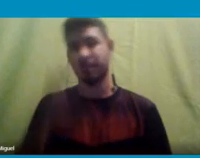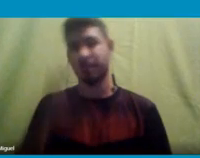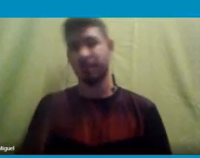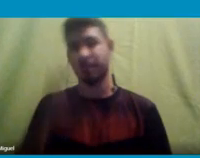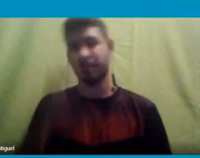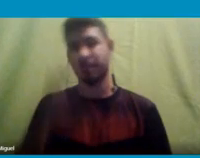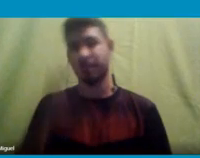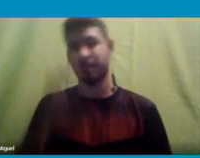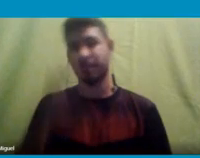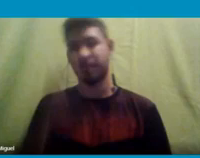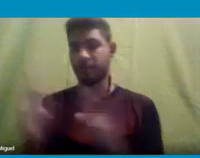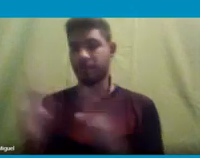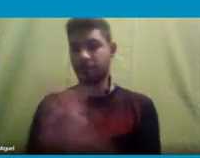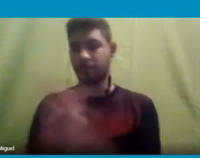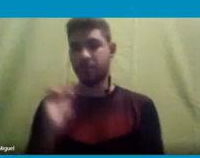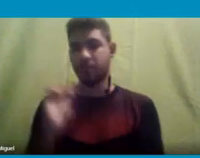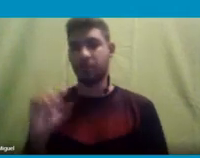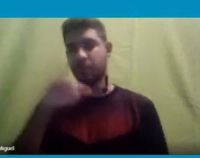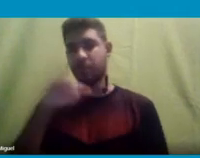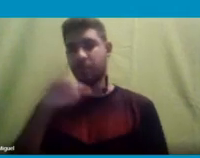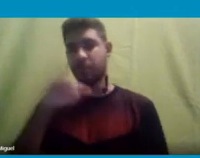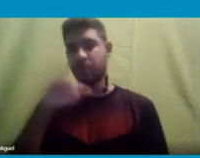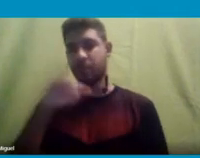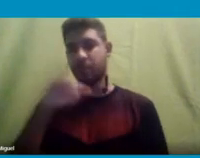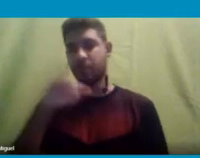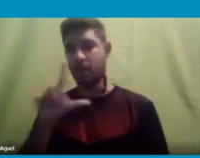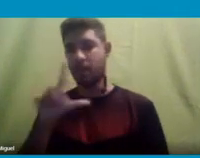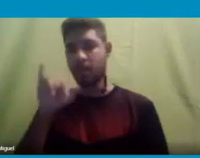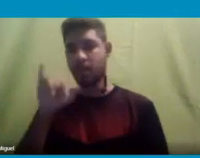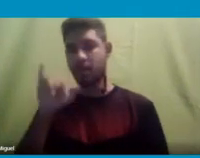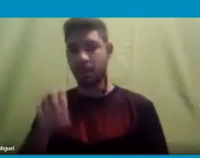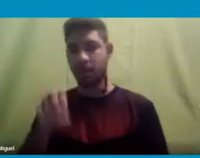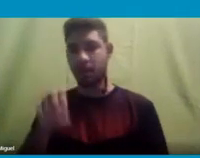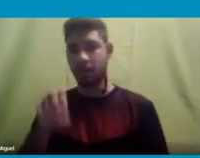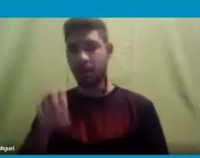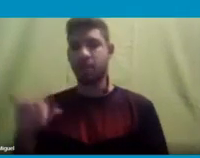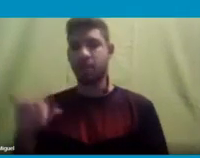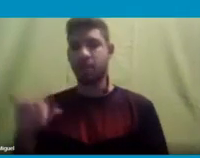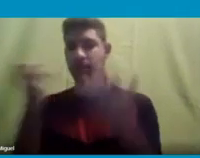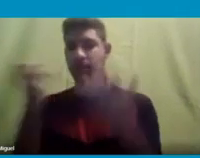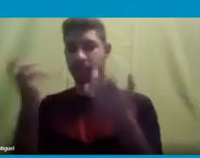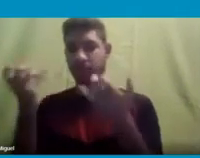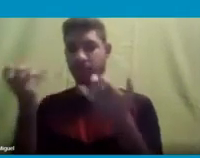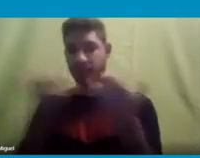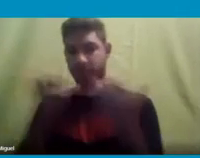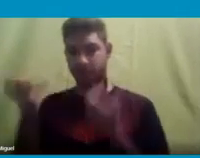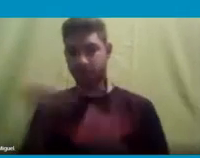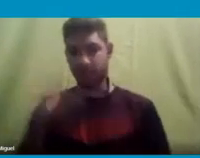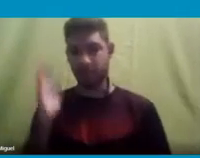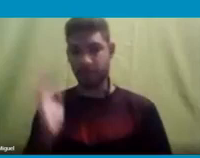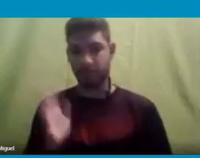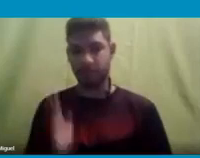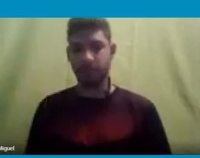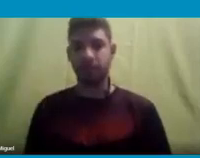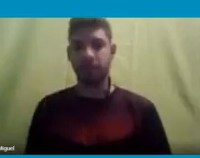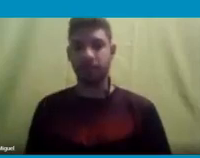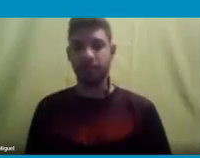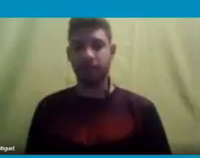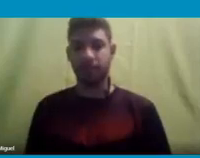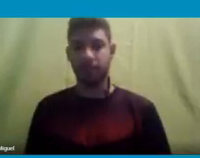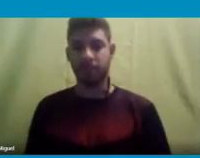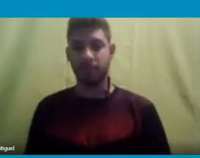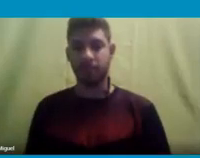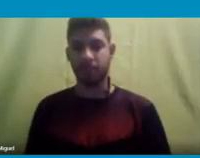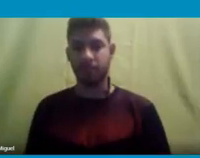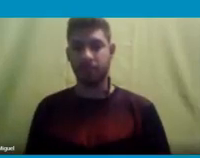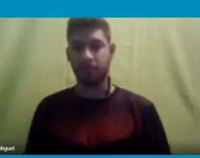considerações finais. A Jaqueline, se não puder ficar até o final, ela já nos avisou, né? Vai agora direto entrar em